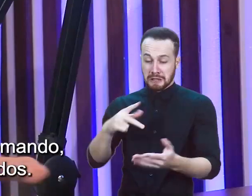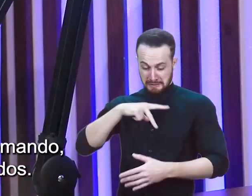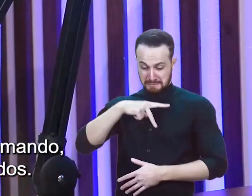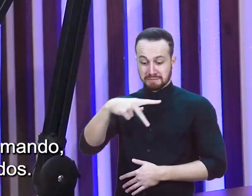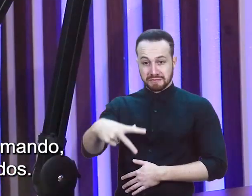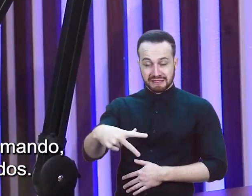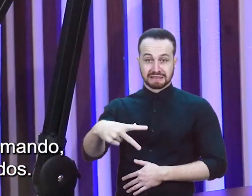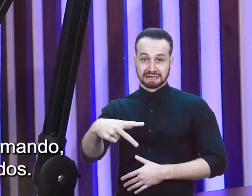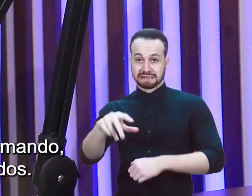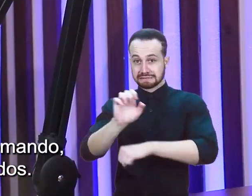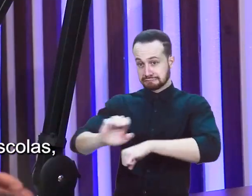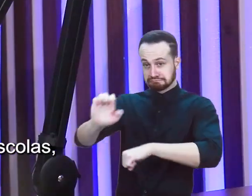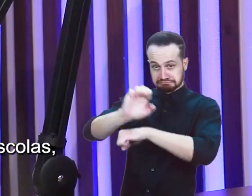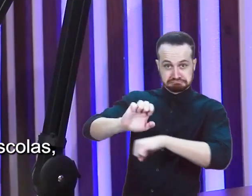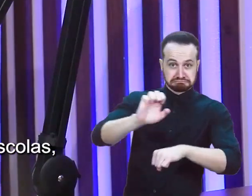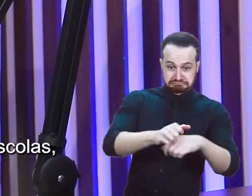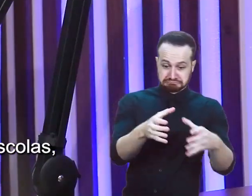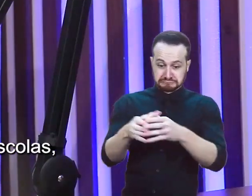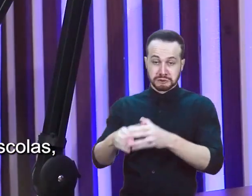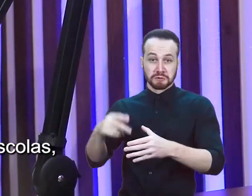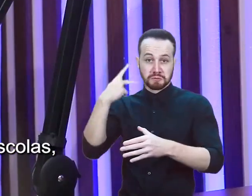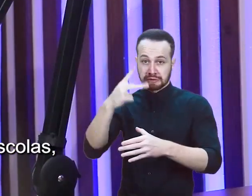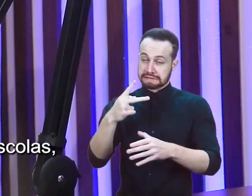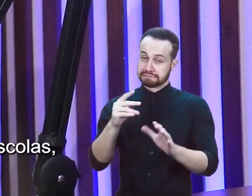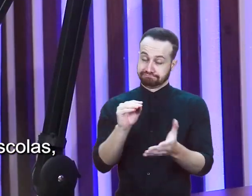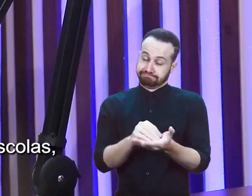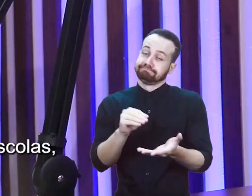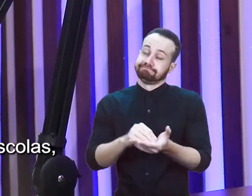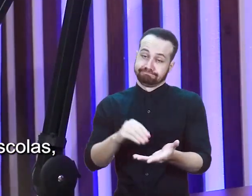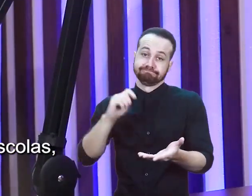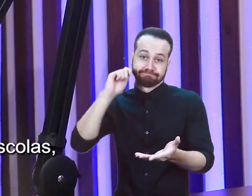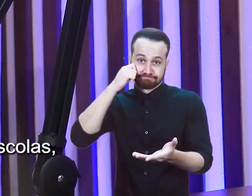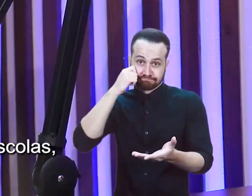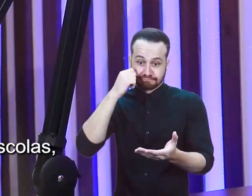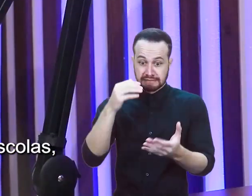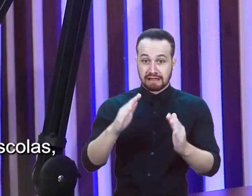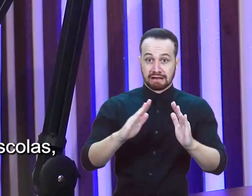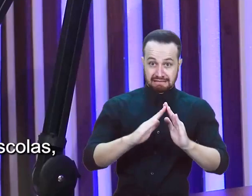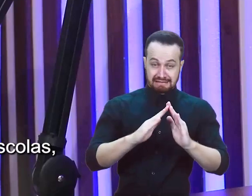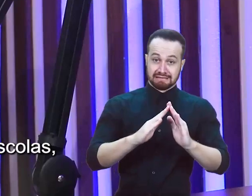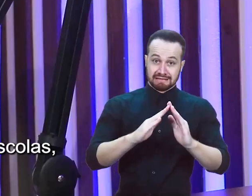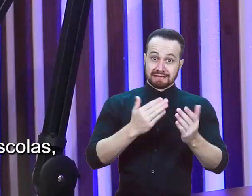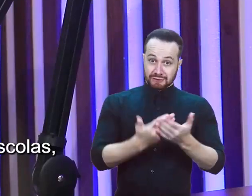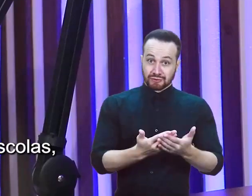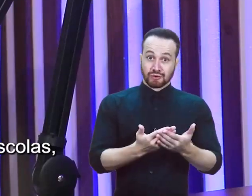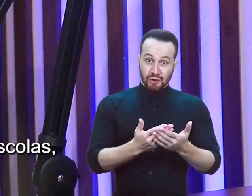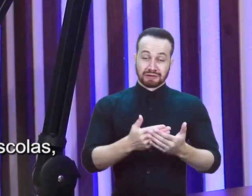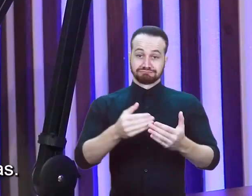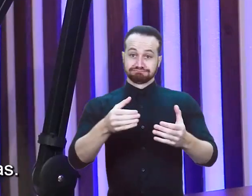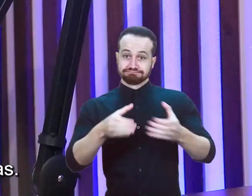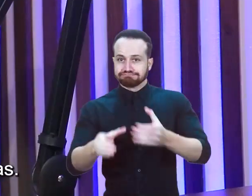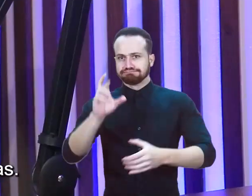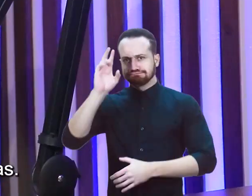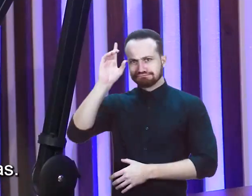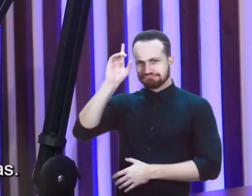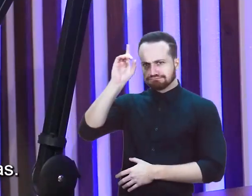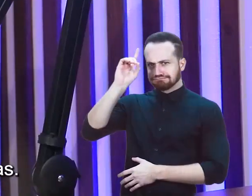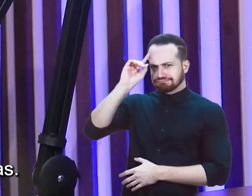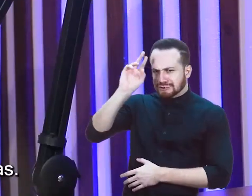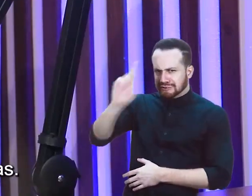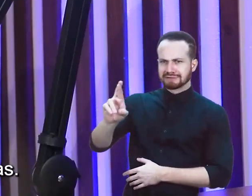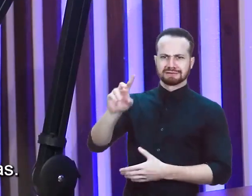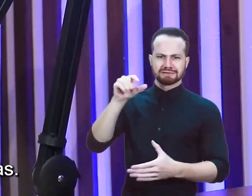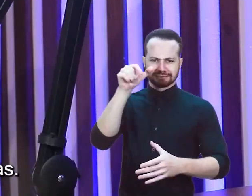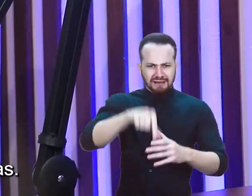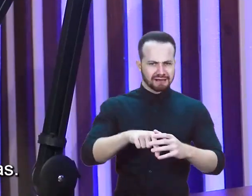presidentes estaduais de partidos, você não tem os negros. Nas escolas, diretoras não são os negros, não são